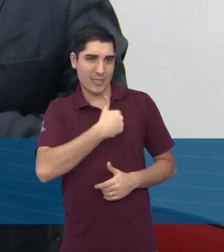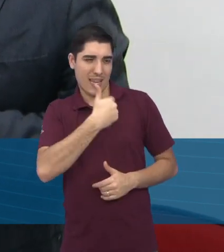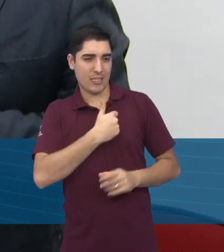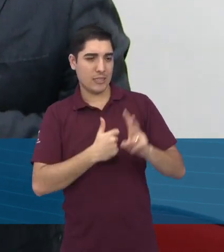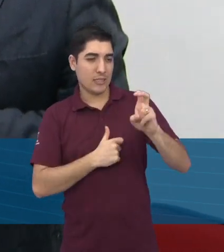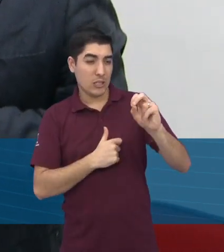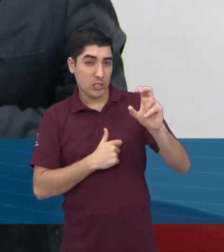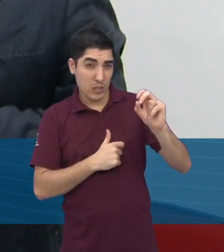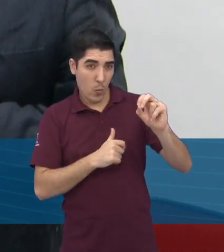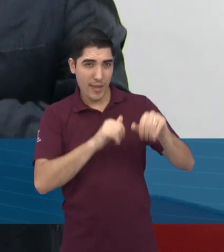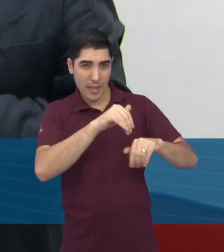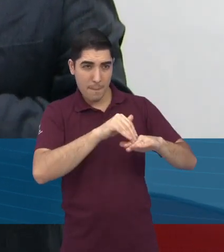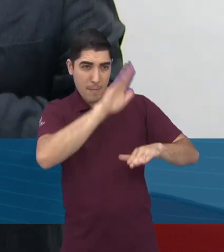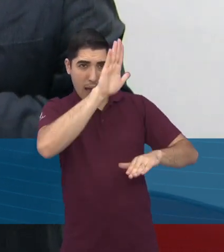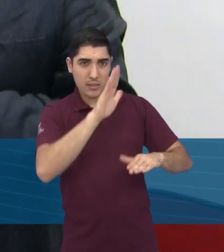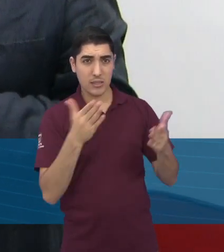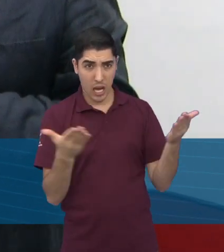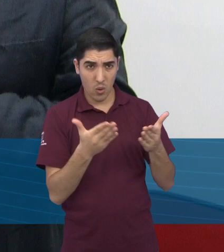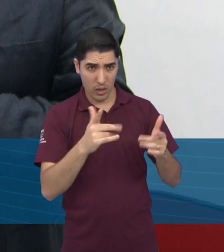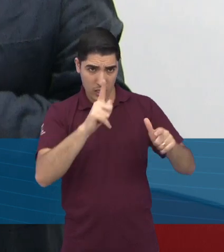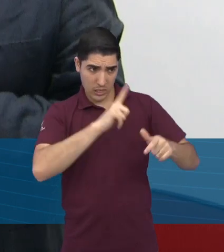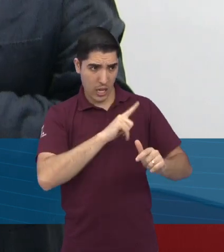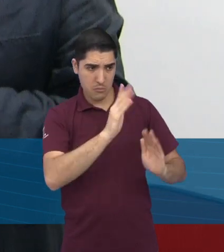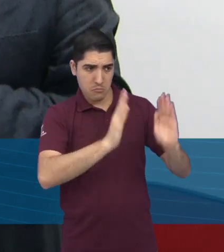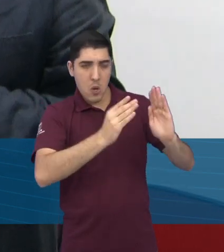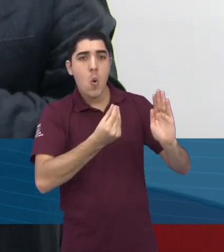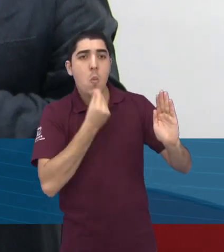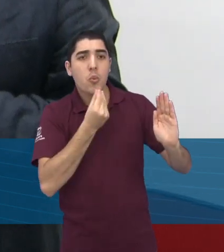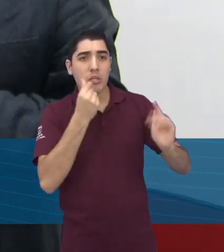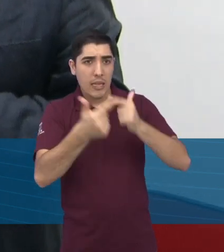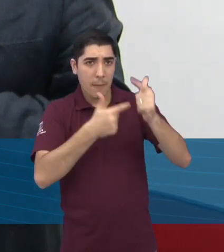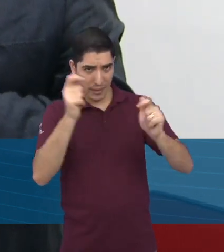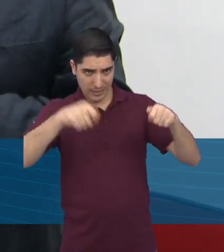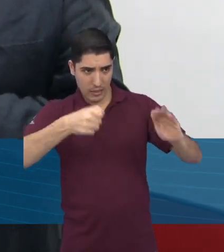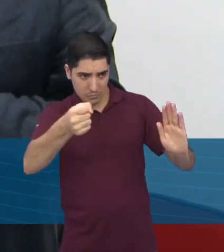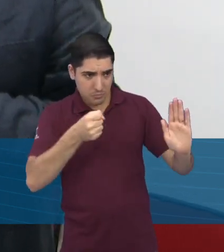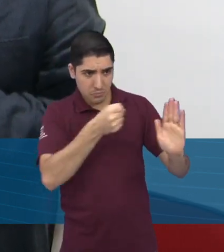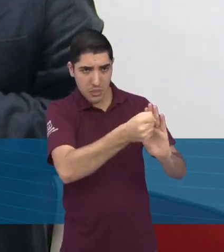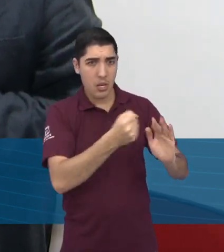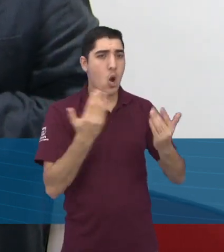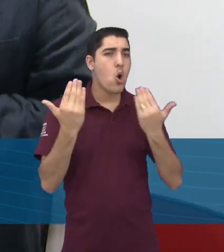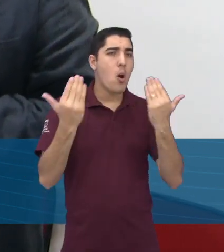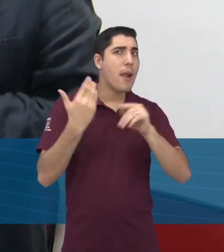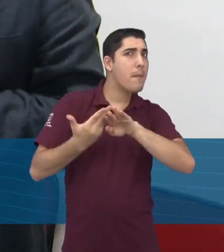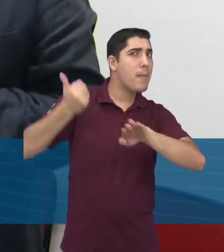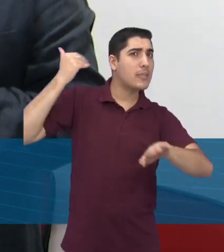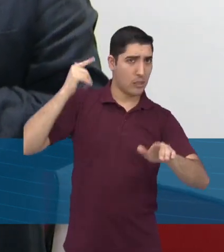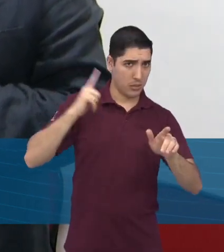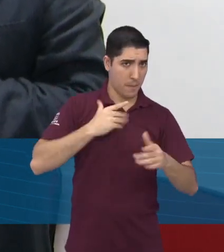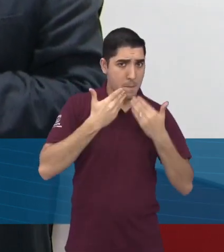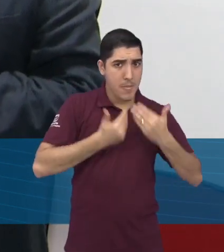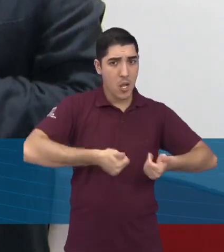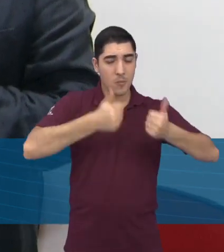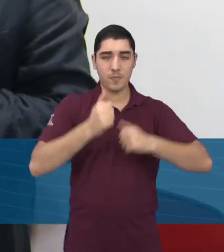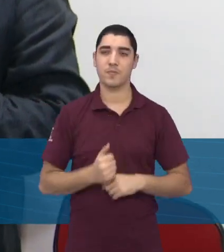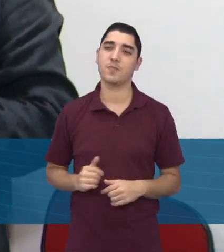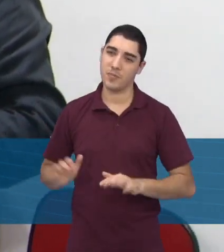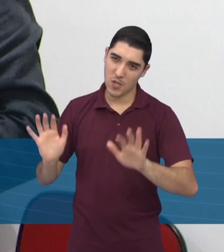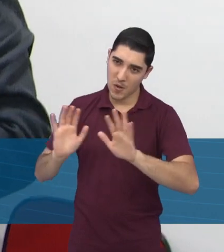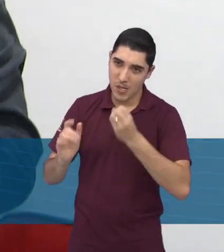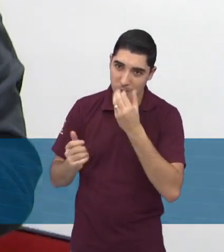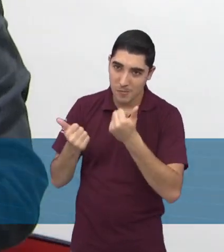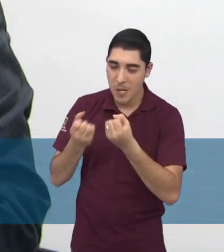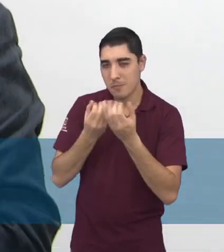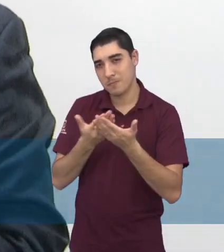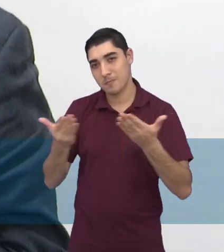50 anos ou mais, a gente pode dizer que está favorável, está melhor do que era antes? Qual que é a sua análise? Olá, Tiago, olá a